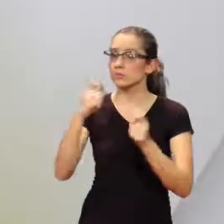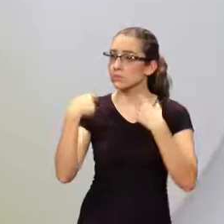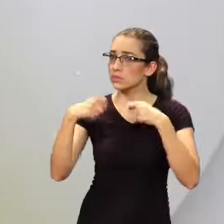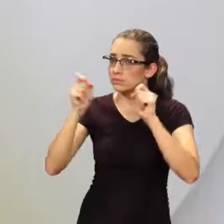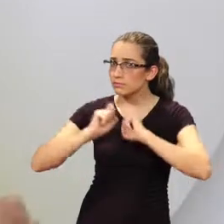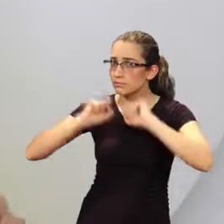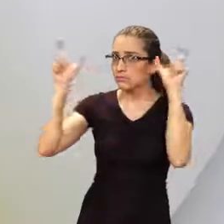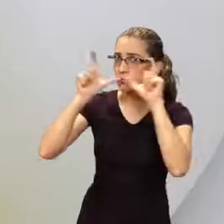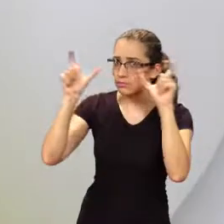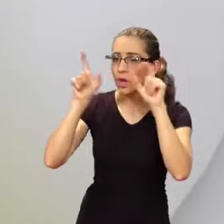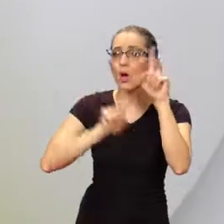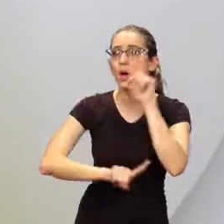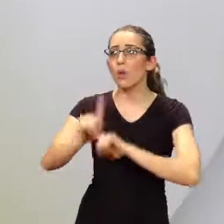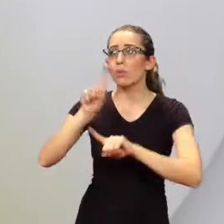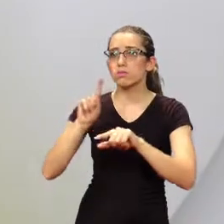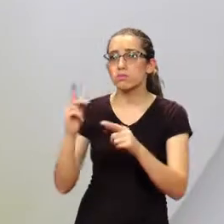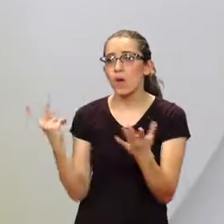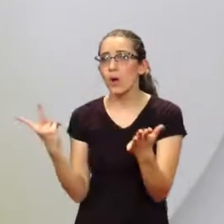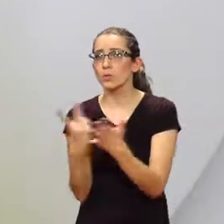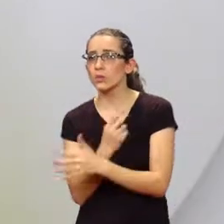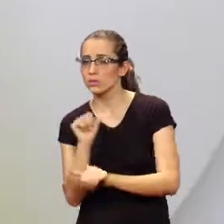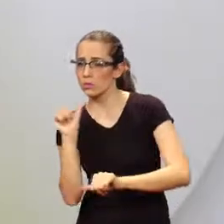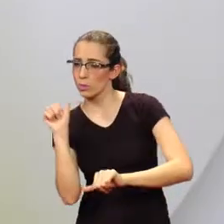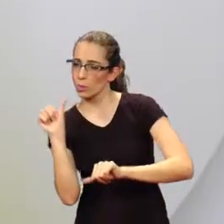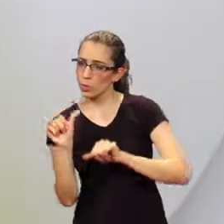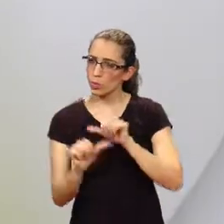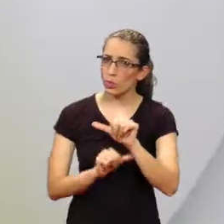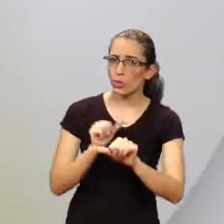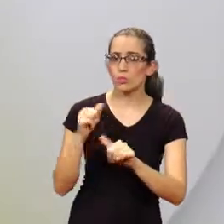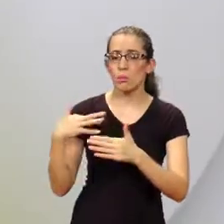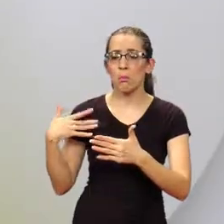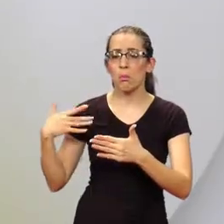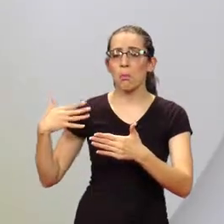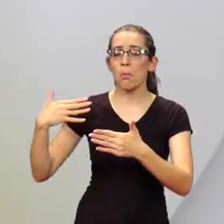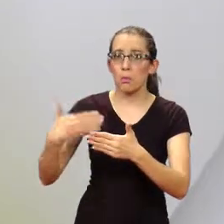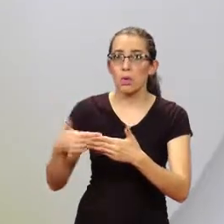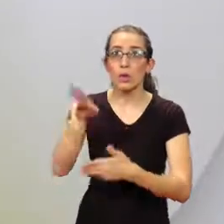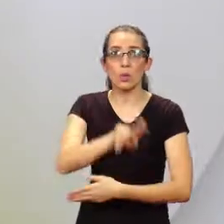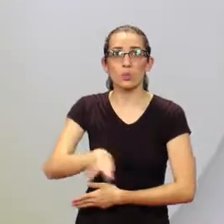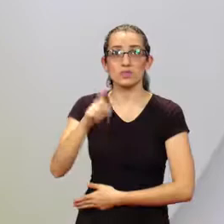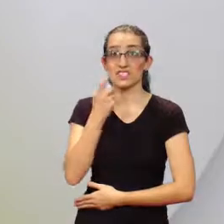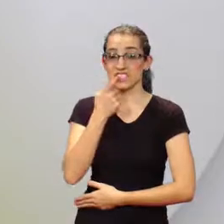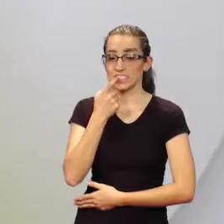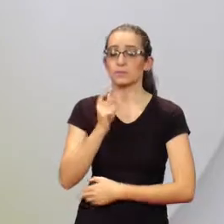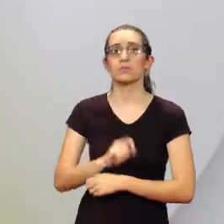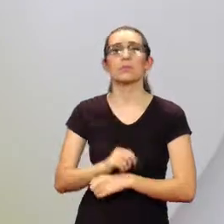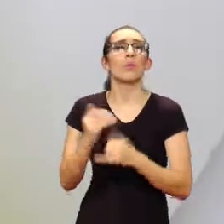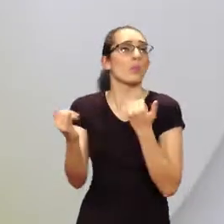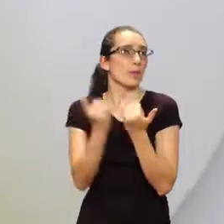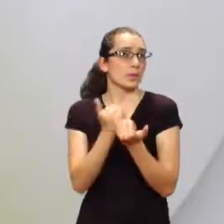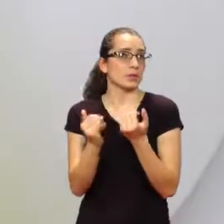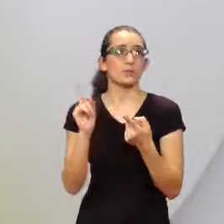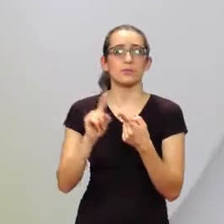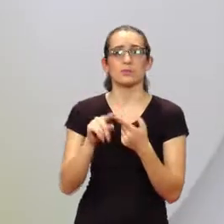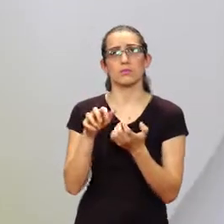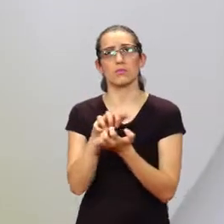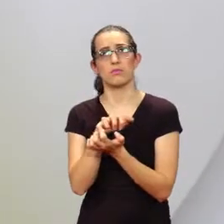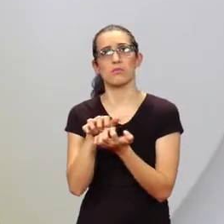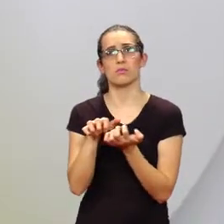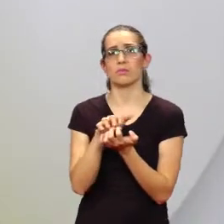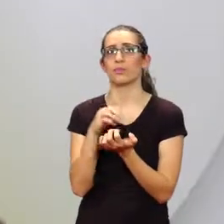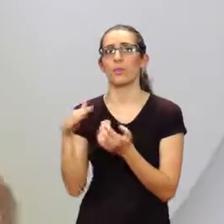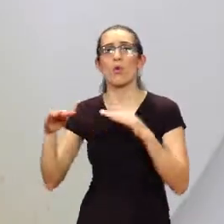importante é que vocês prestem atenção em algumas modificações que podem acontecer no decorrer do uso da prótese, como